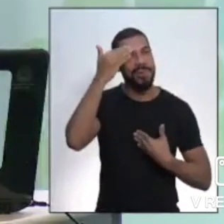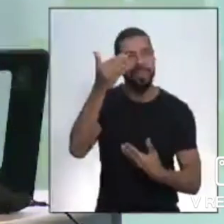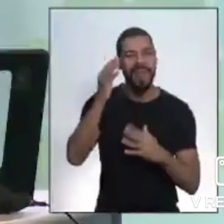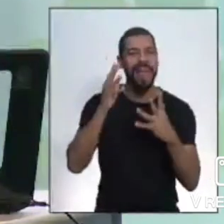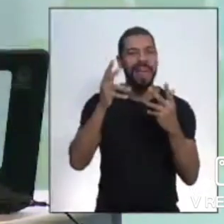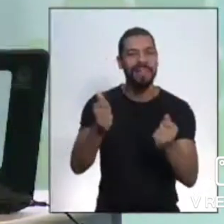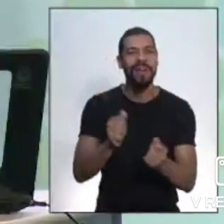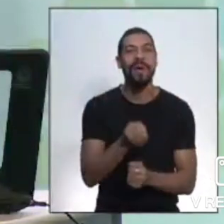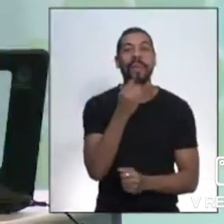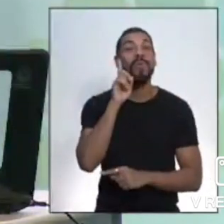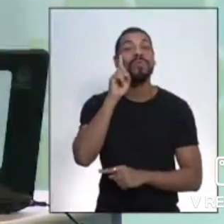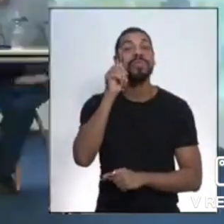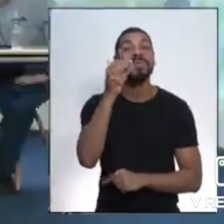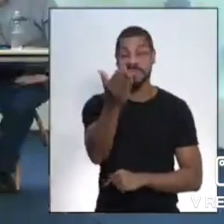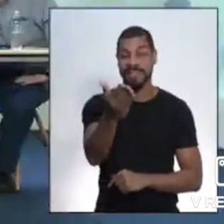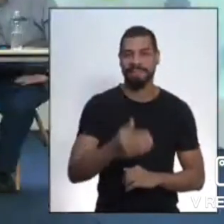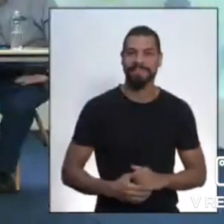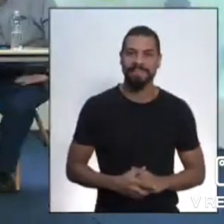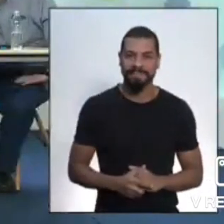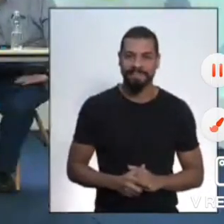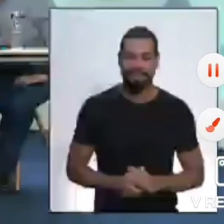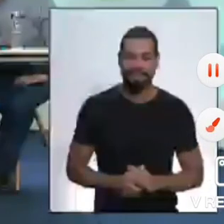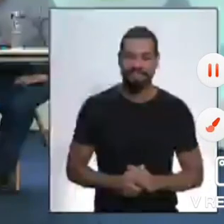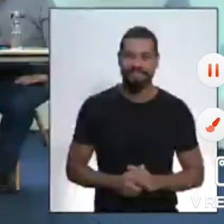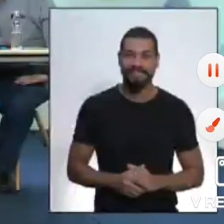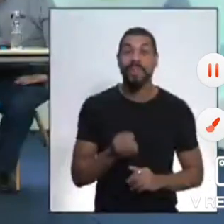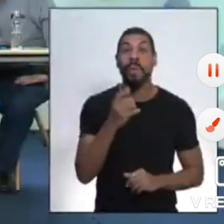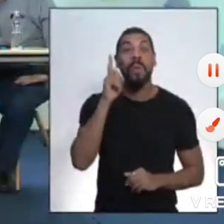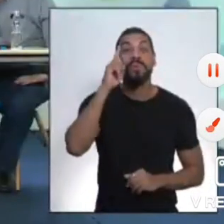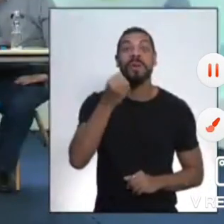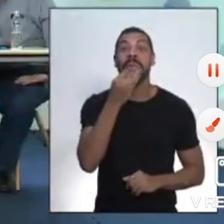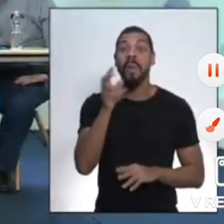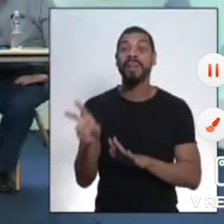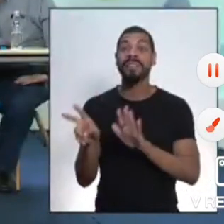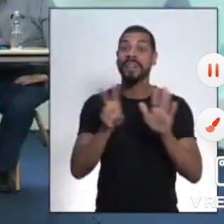a todos, um bom dia a todos. Bom dia e boa semana. Fiquem em casa.